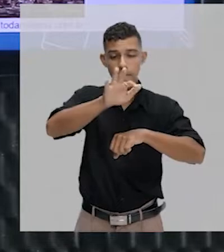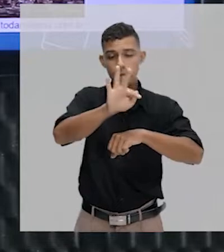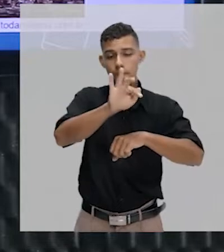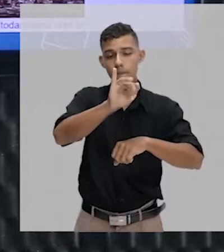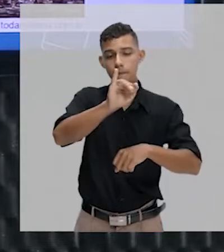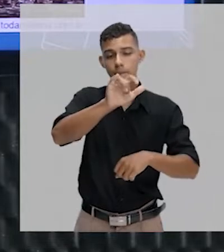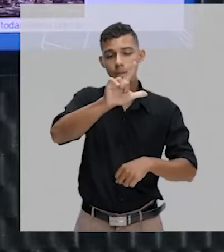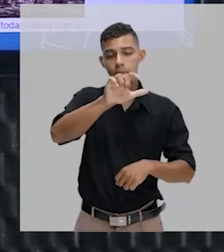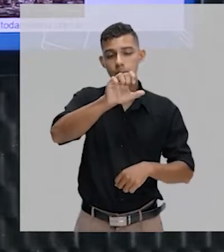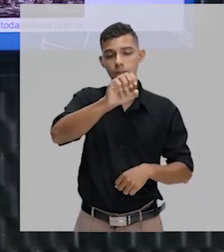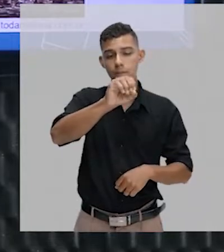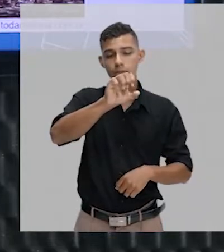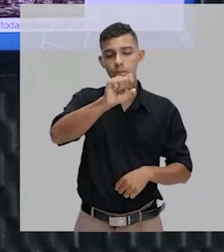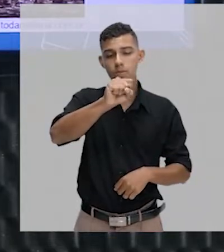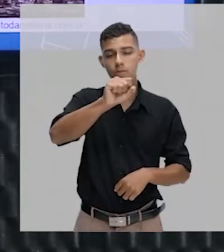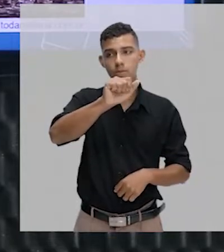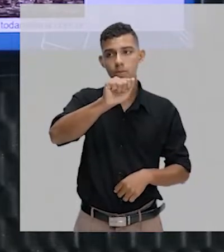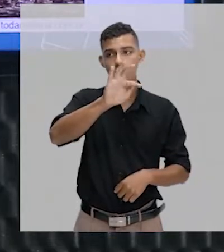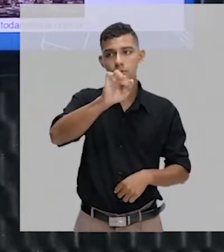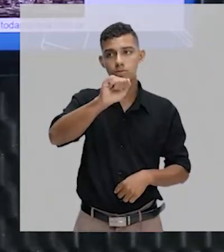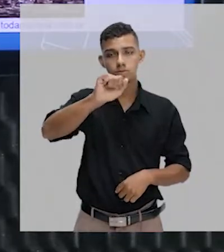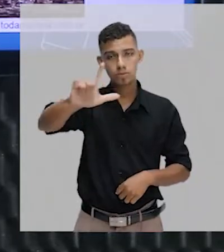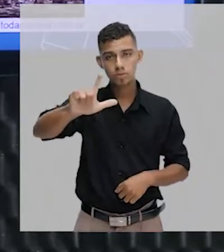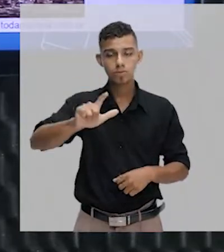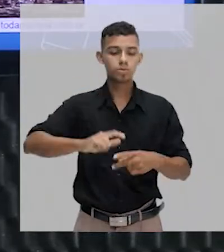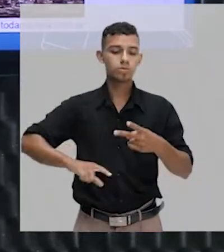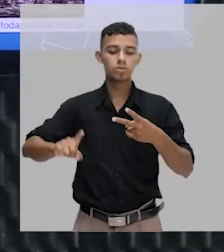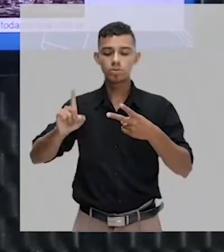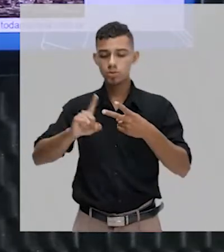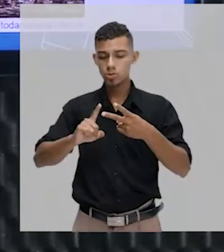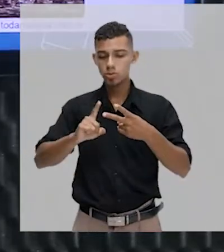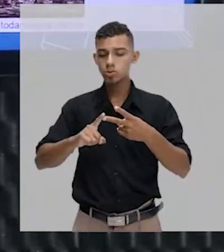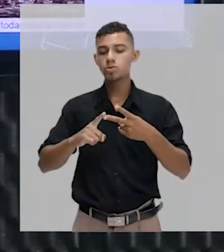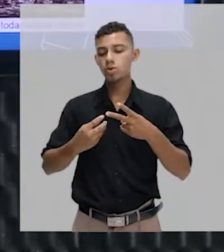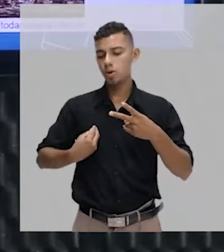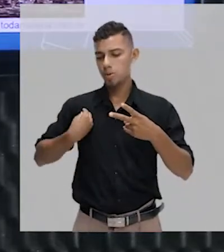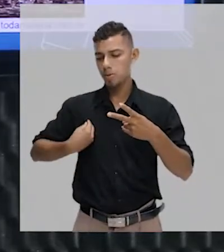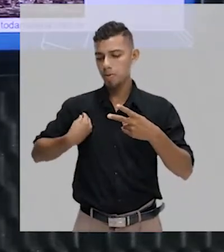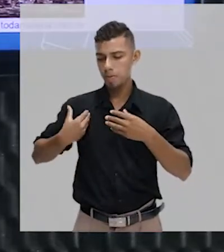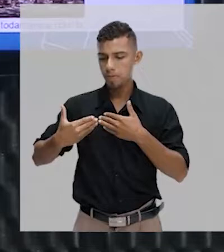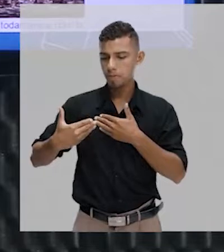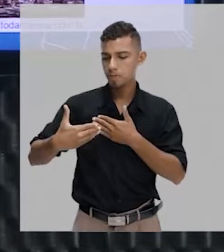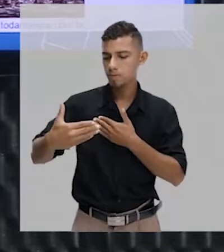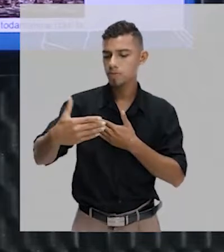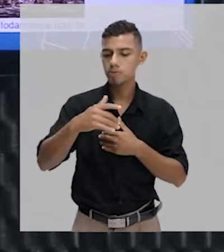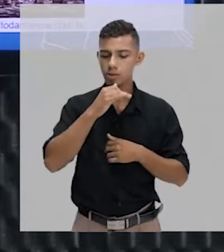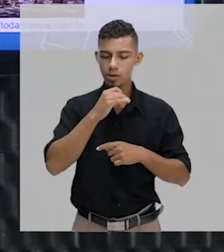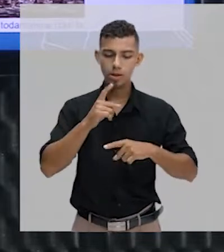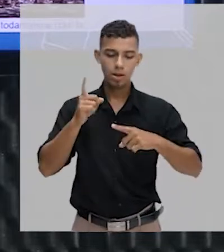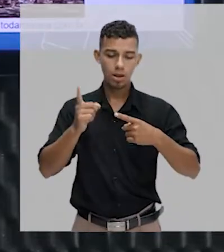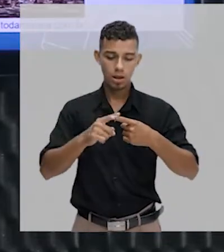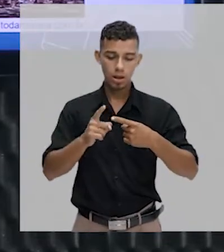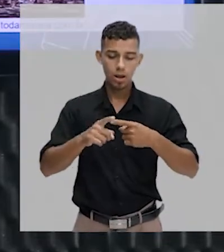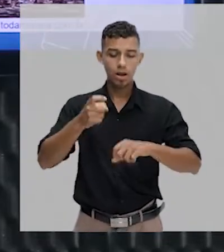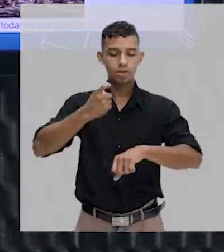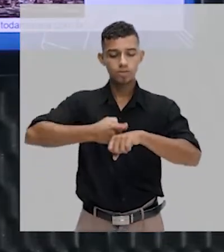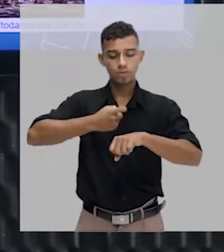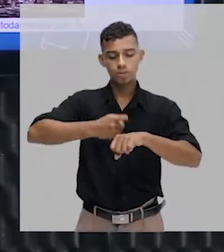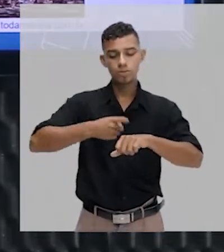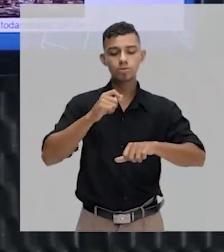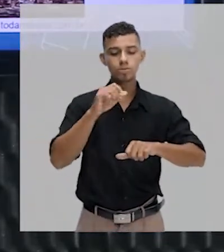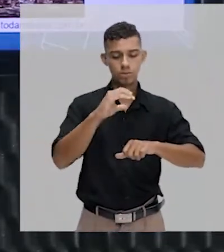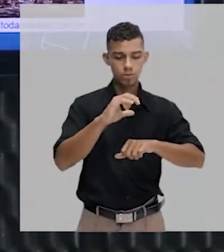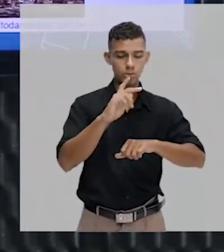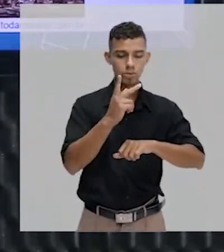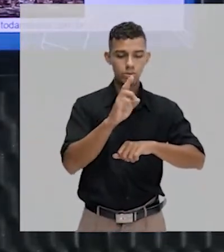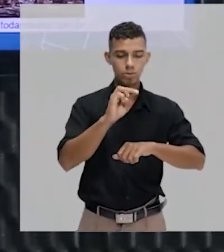vida. A pedra filosofal, né, seria a capacidade de transformar chumbo em ouro. E